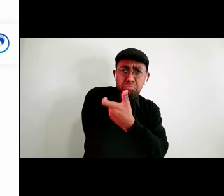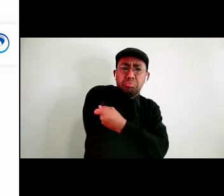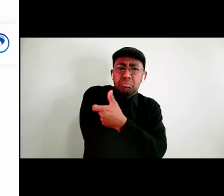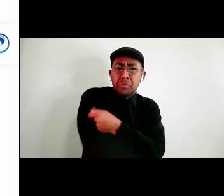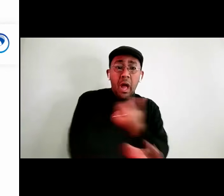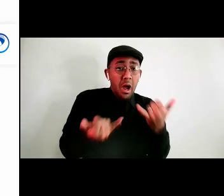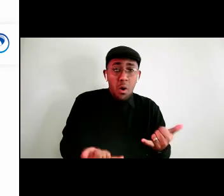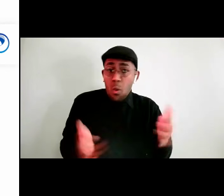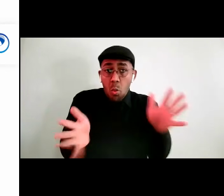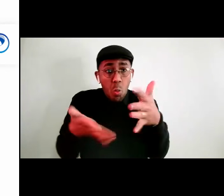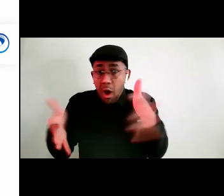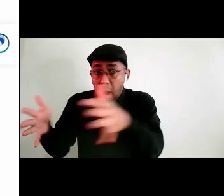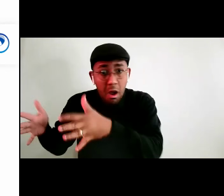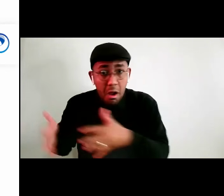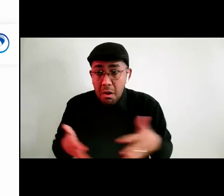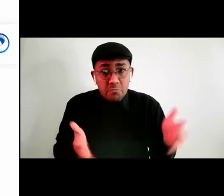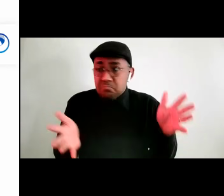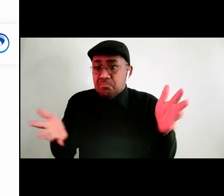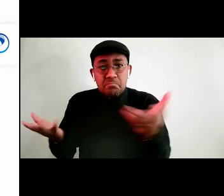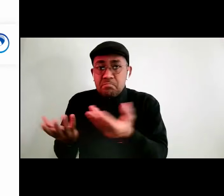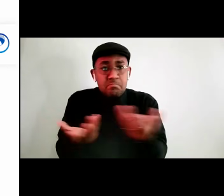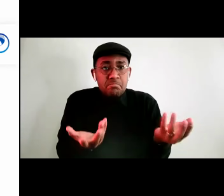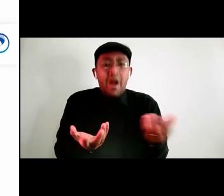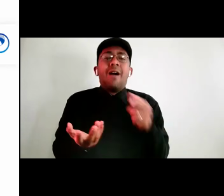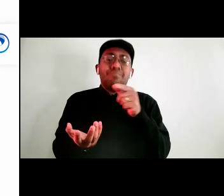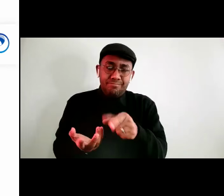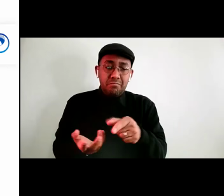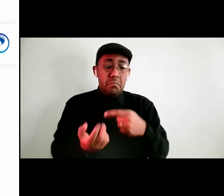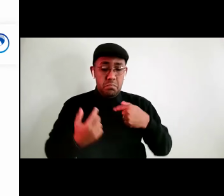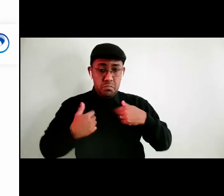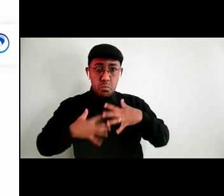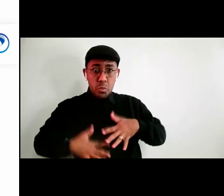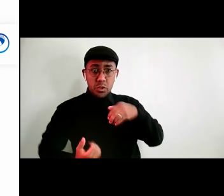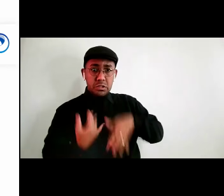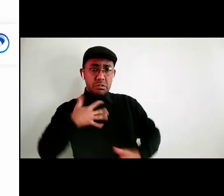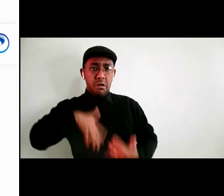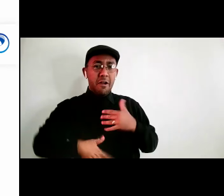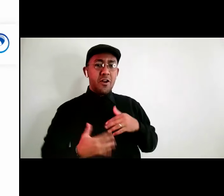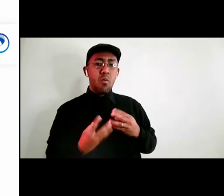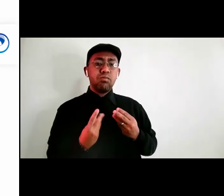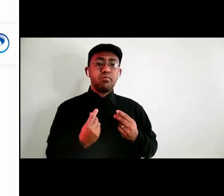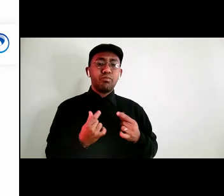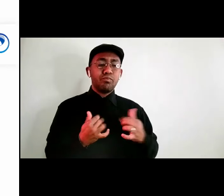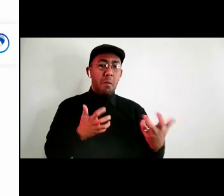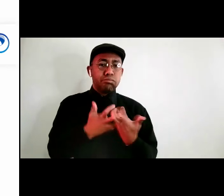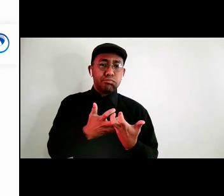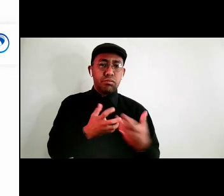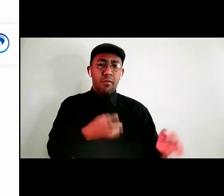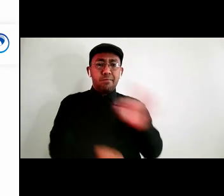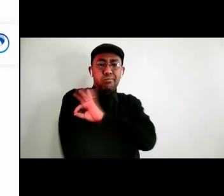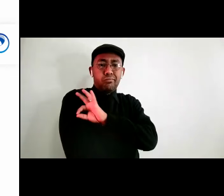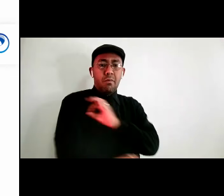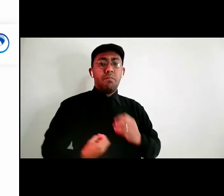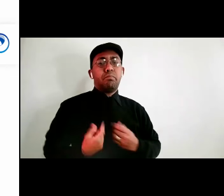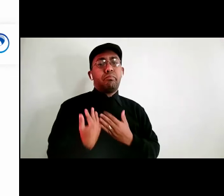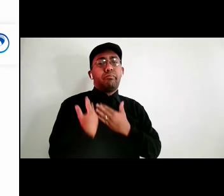vírus. Também o fato de que há eventos super disseminadores, e disso você vai falar